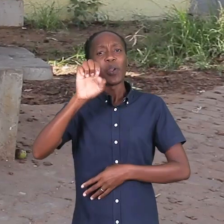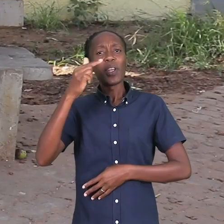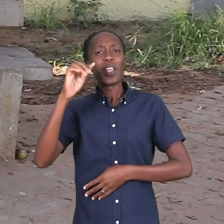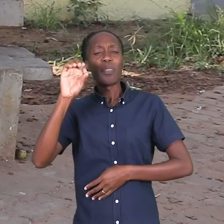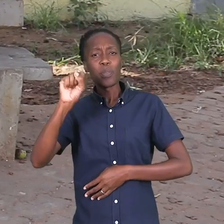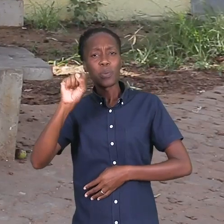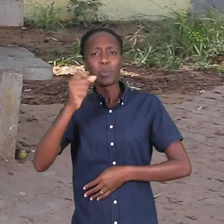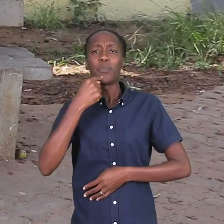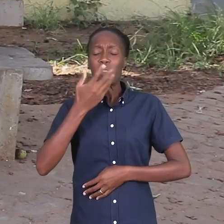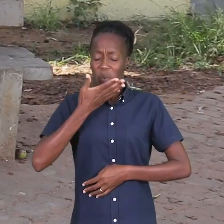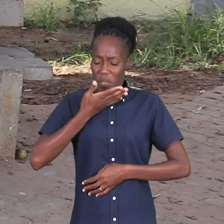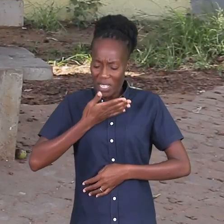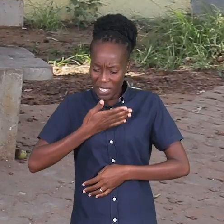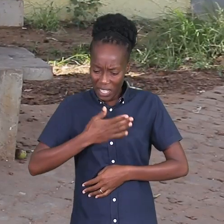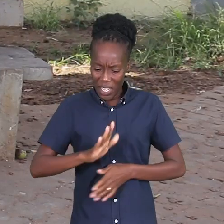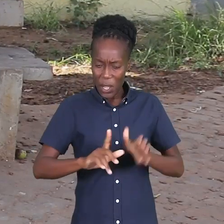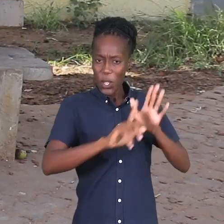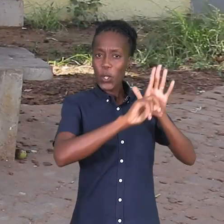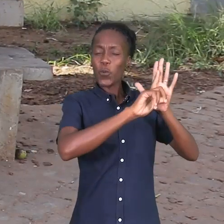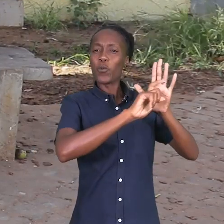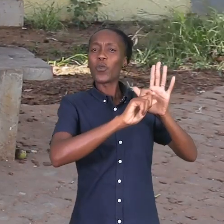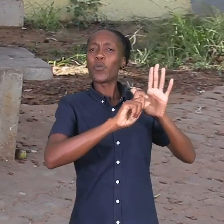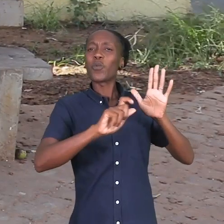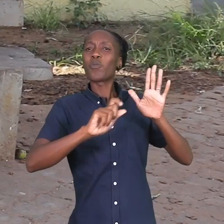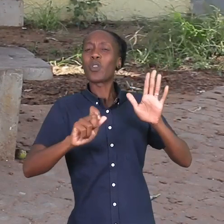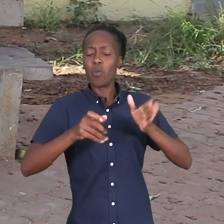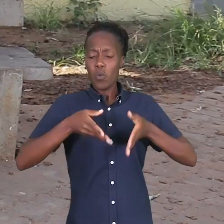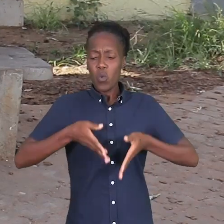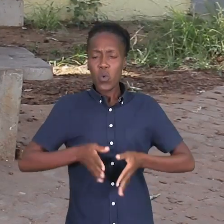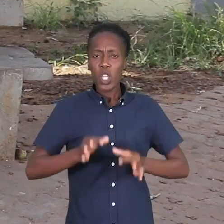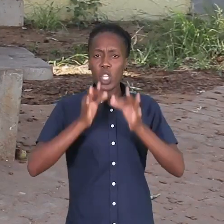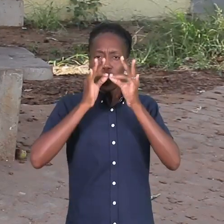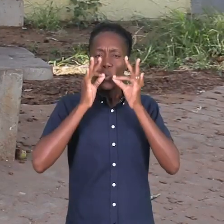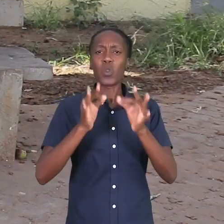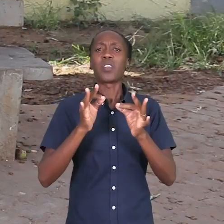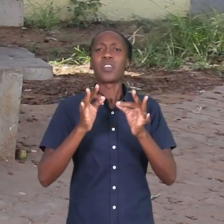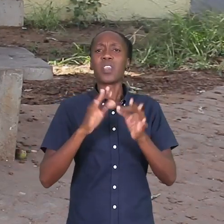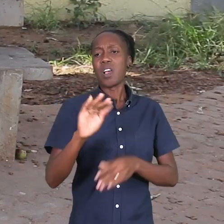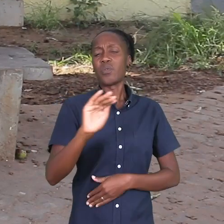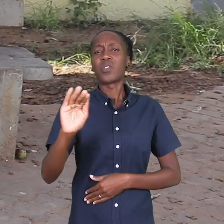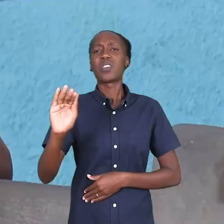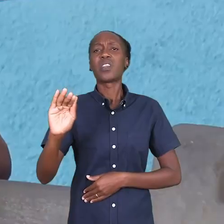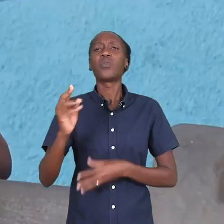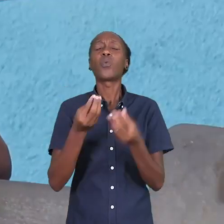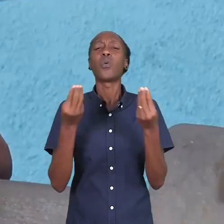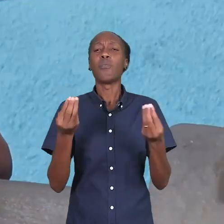nós garantimos que de lá saiam exemplos positivos para que eles espelhem a sociedade, espelhem a zona onde estão?